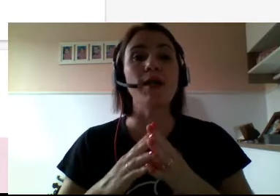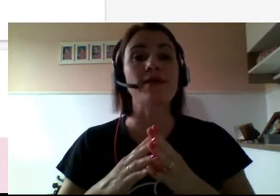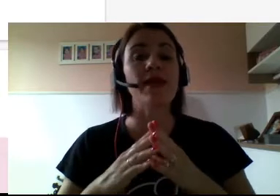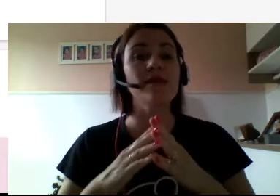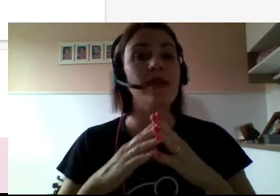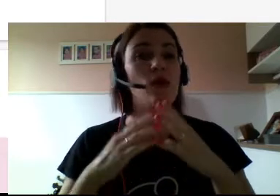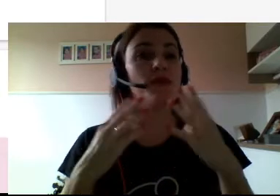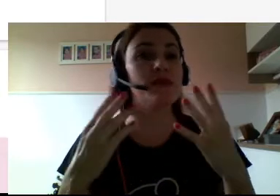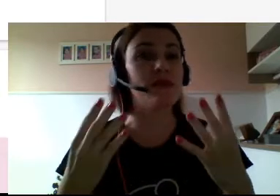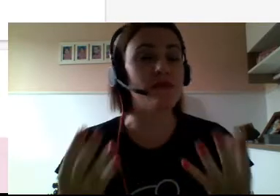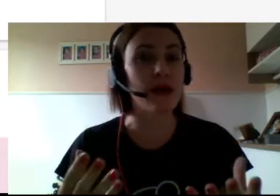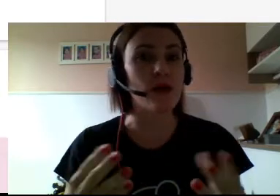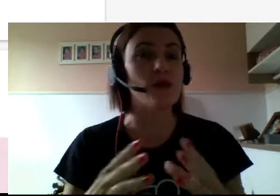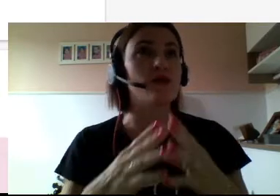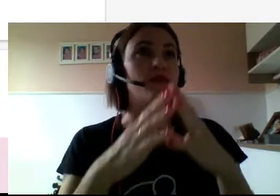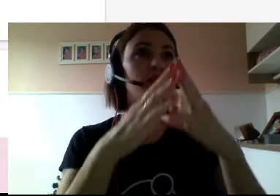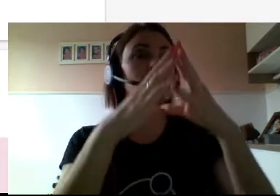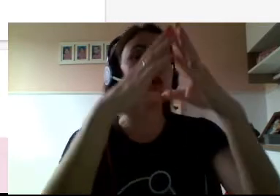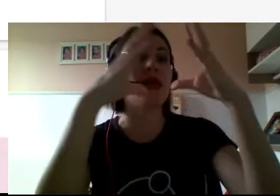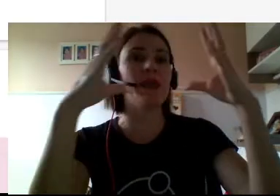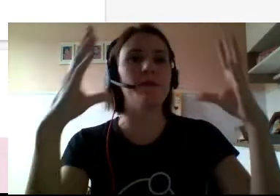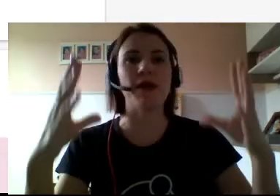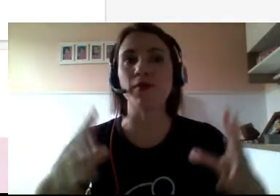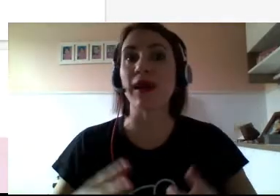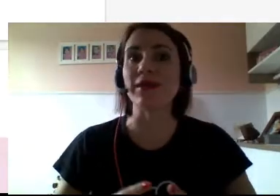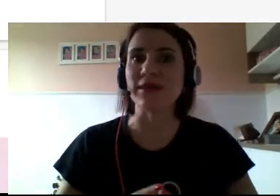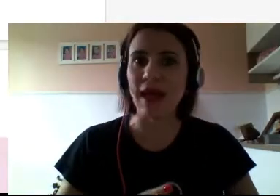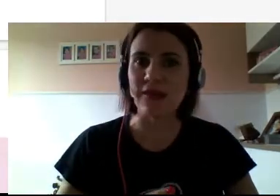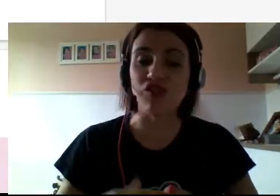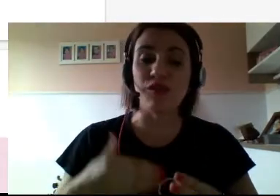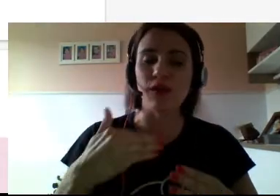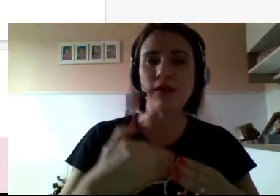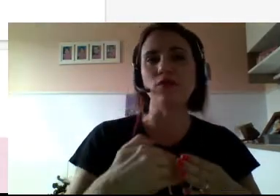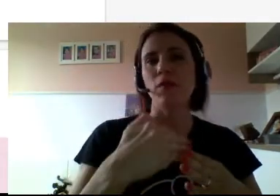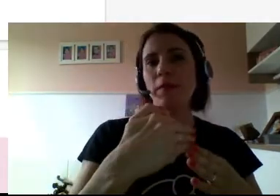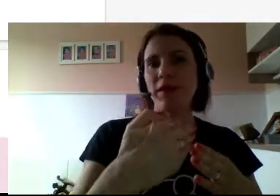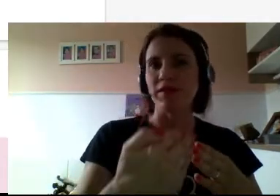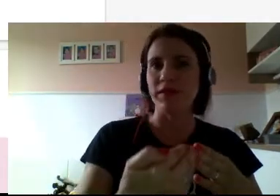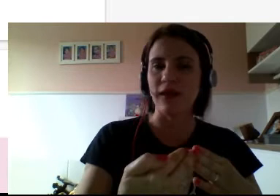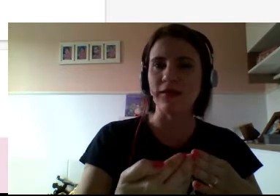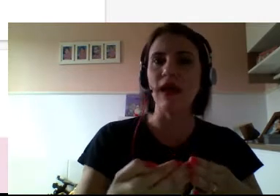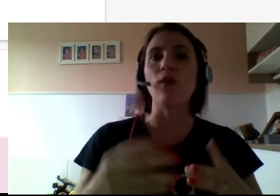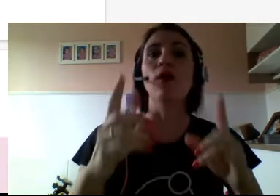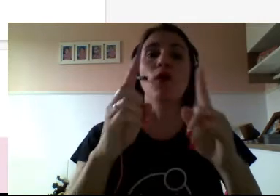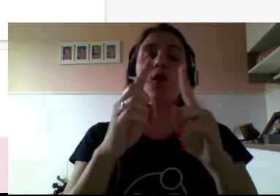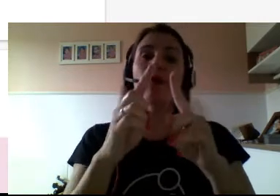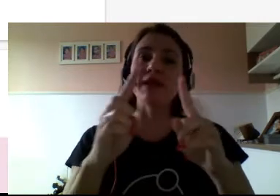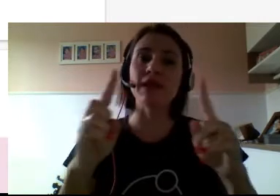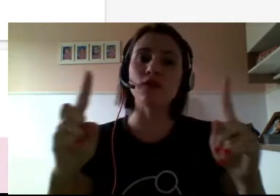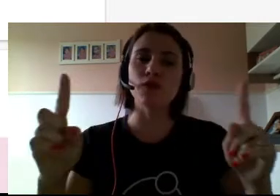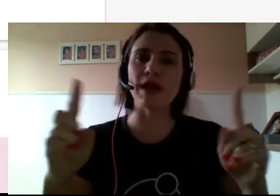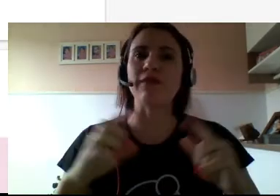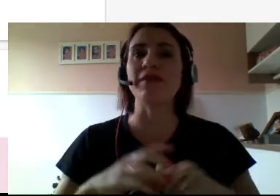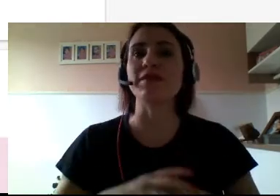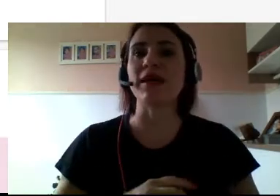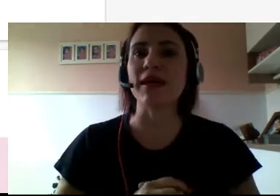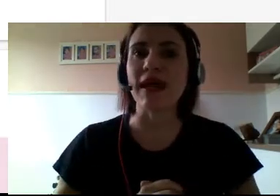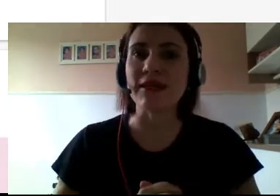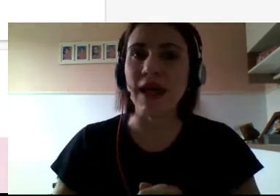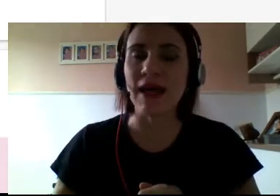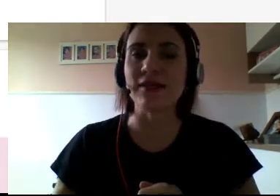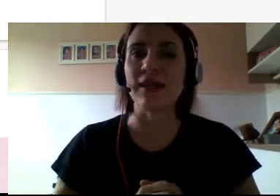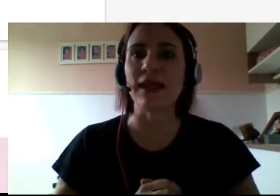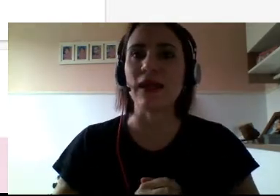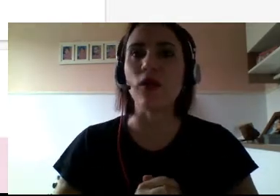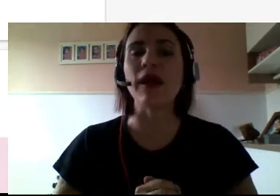então agora tentem observar quando vocês olharem para um cartaz divulgando uma peça teatral o período que